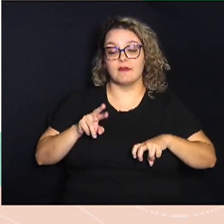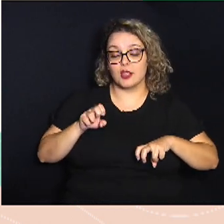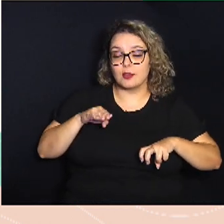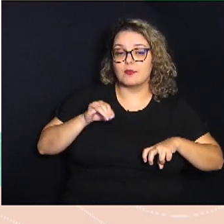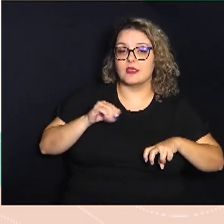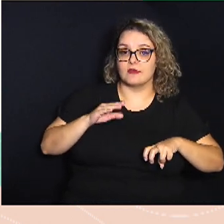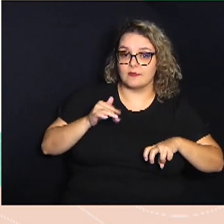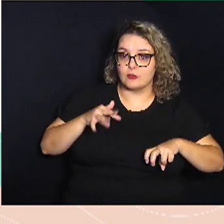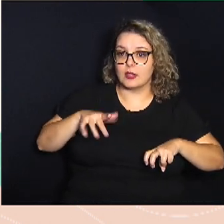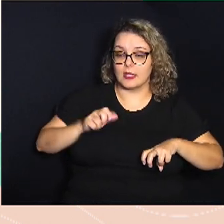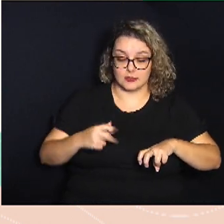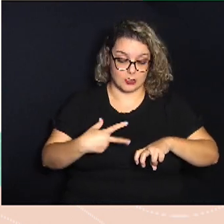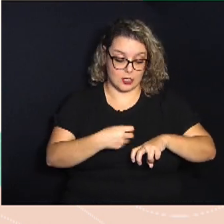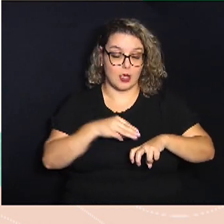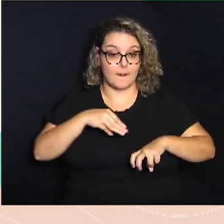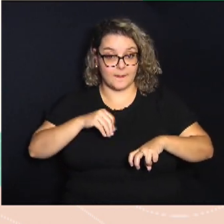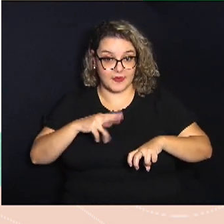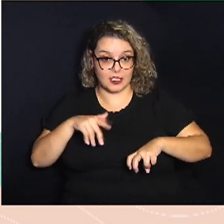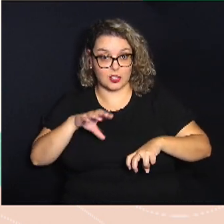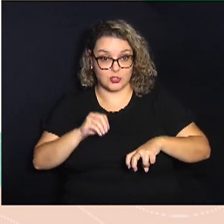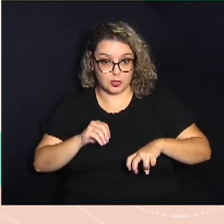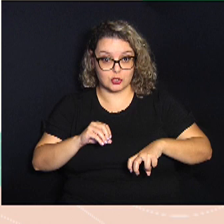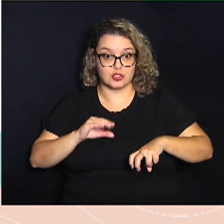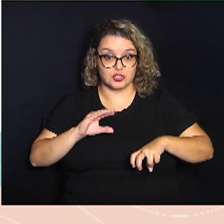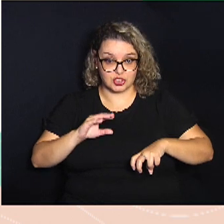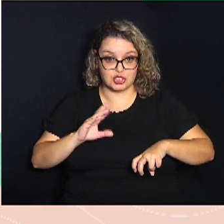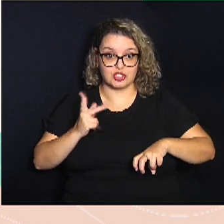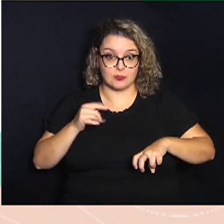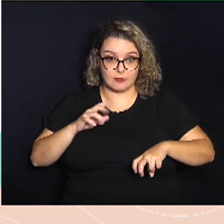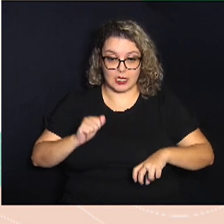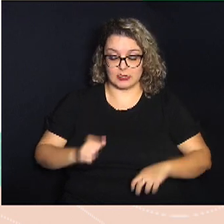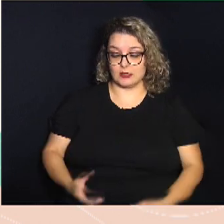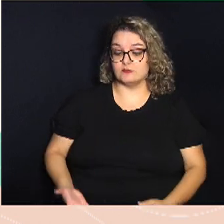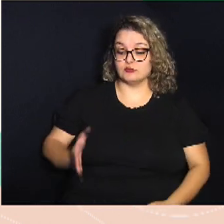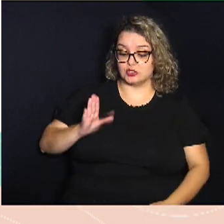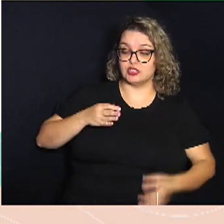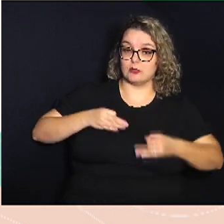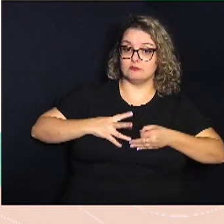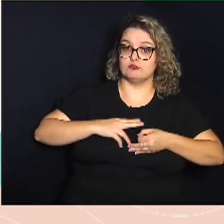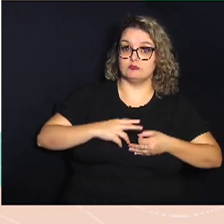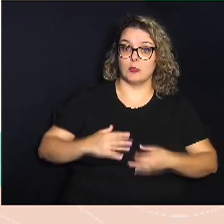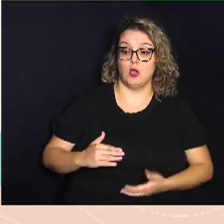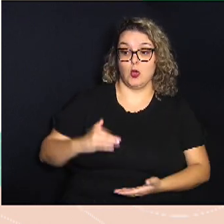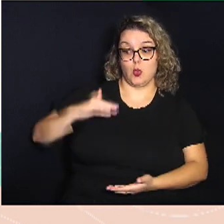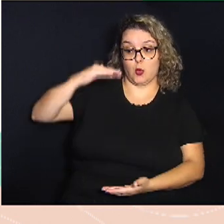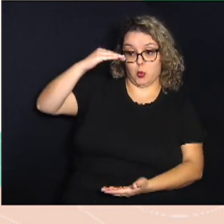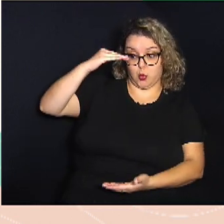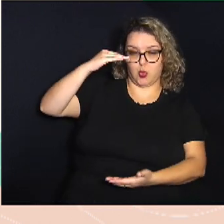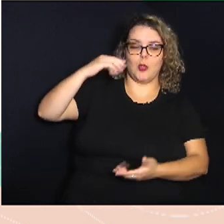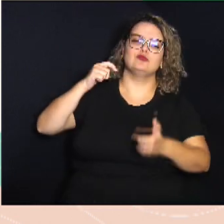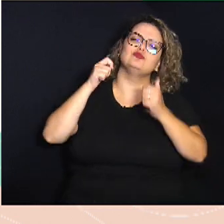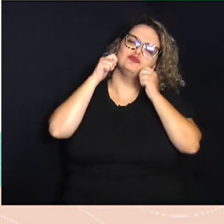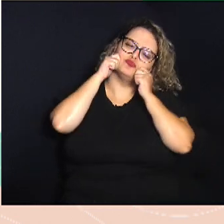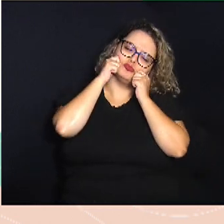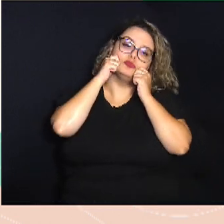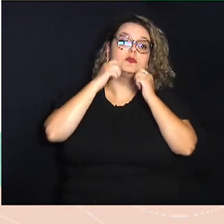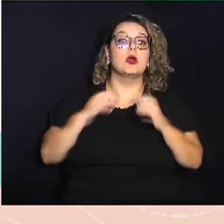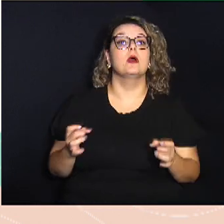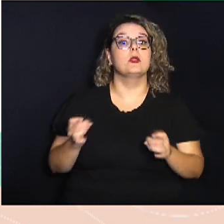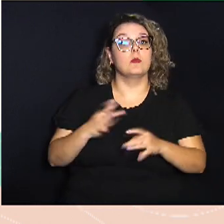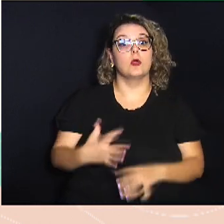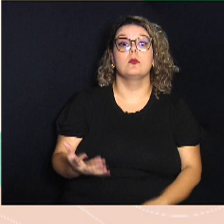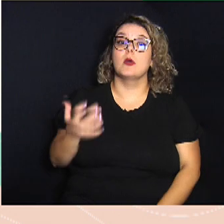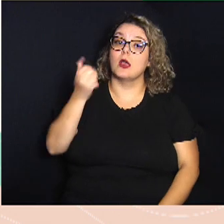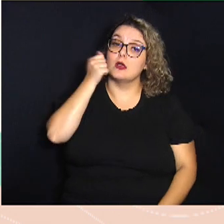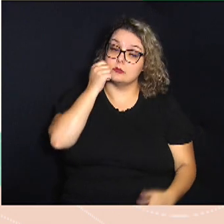microchipada e castrada. Ela é grandona, fofa e está disponível para uma adoção responsável.